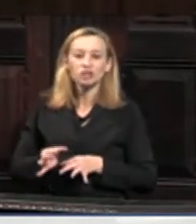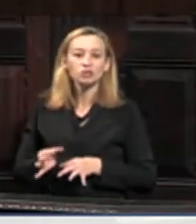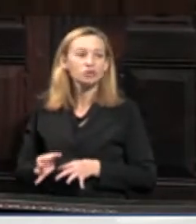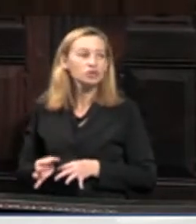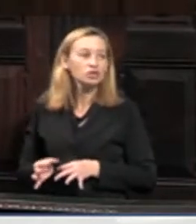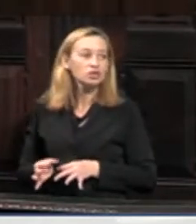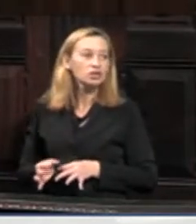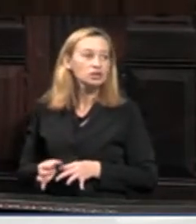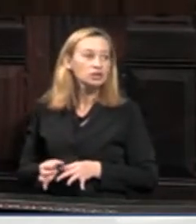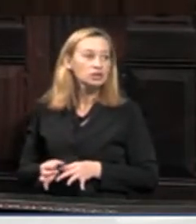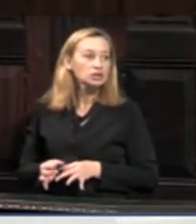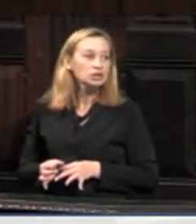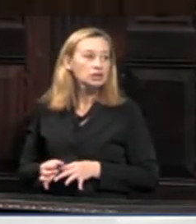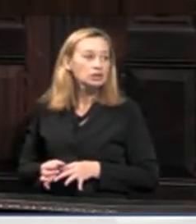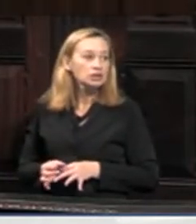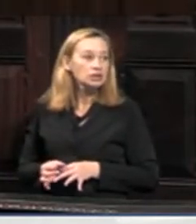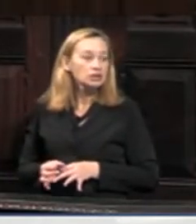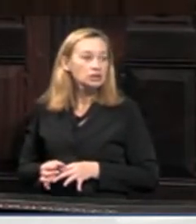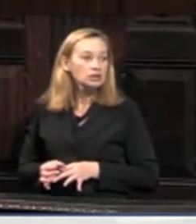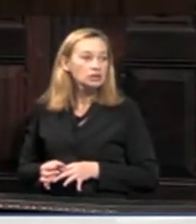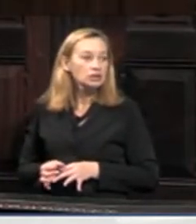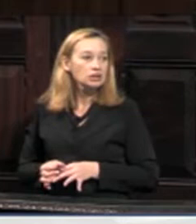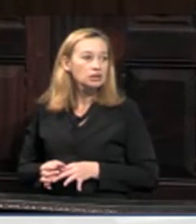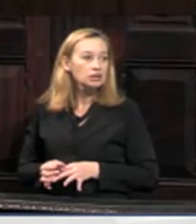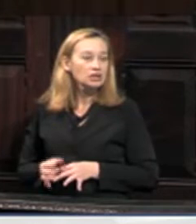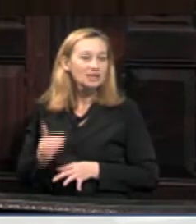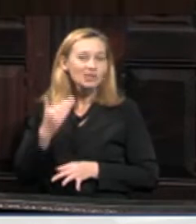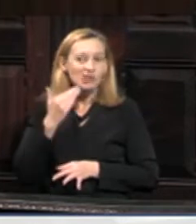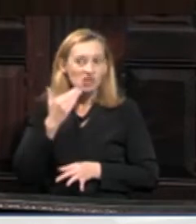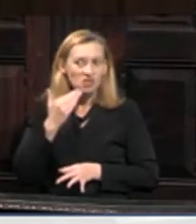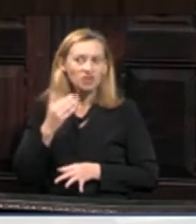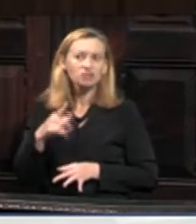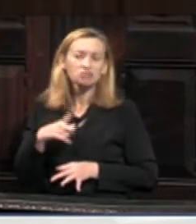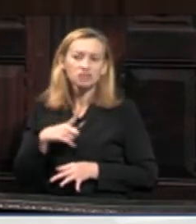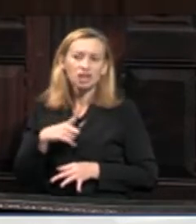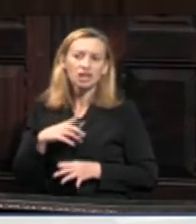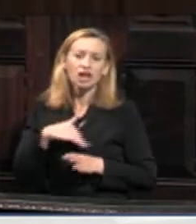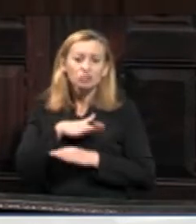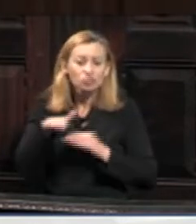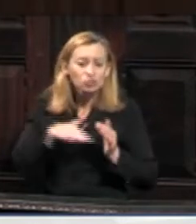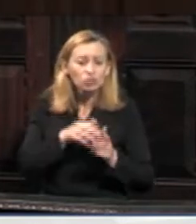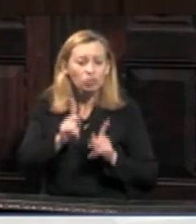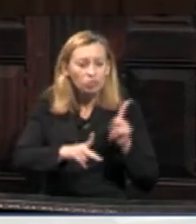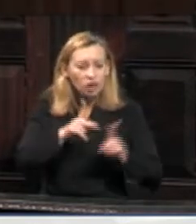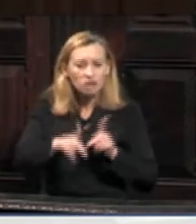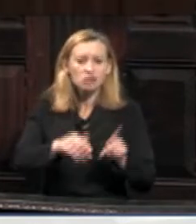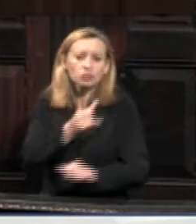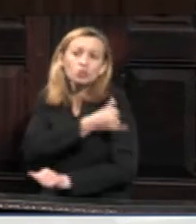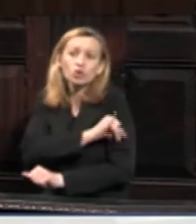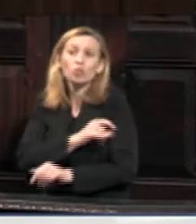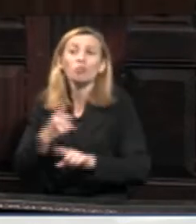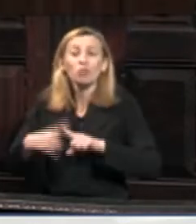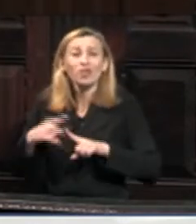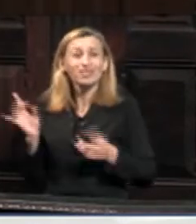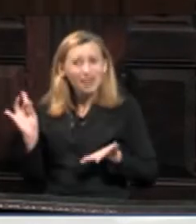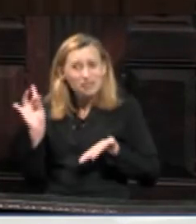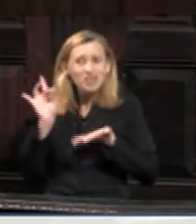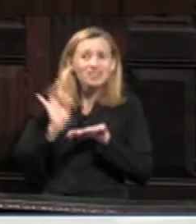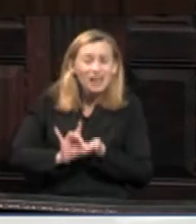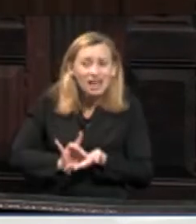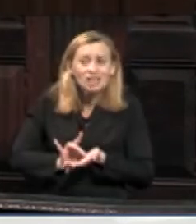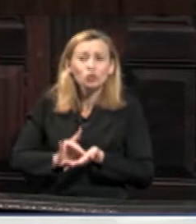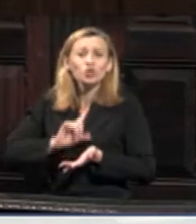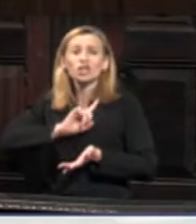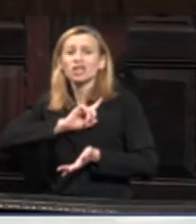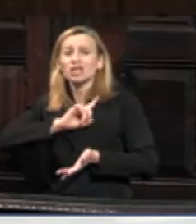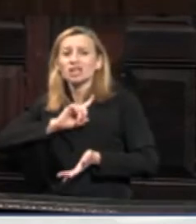aflige, talvez, a toda a população do Rio de Janeiro. Porque, na realidade, o que não